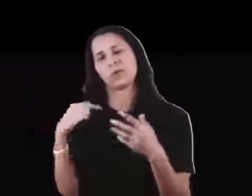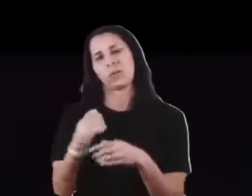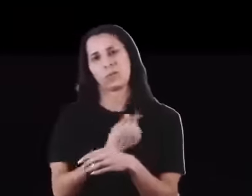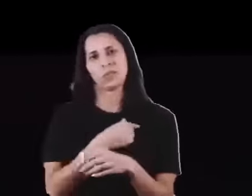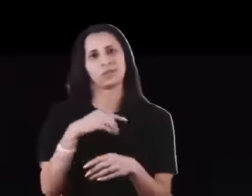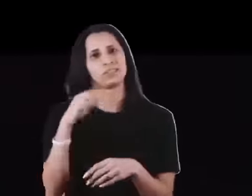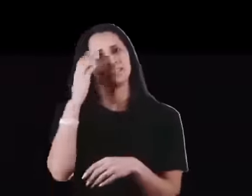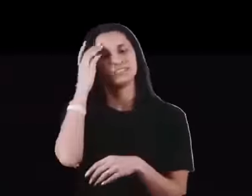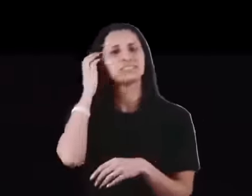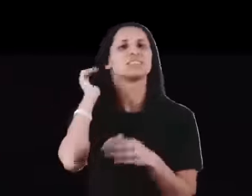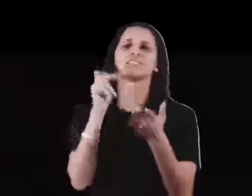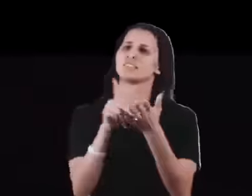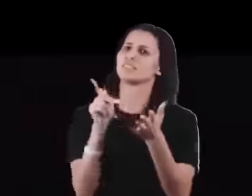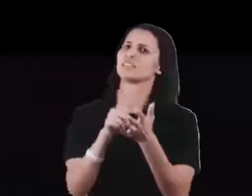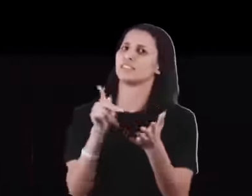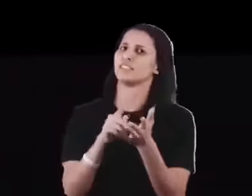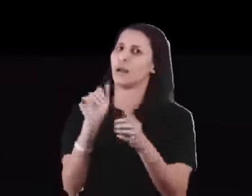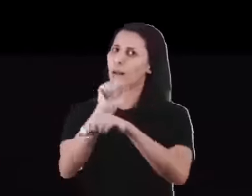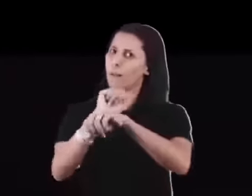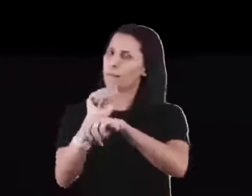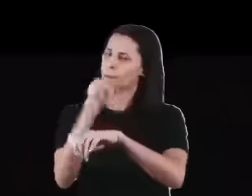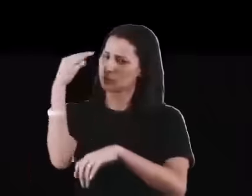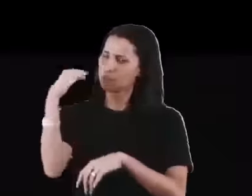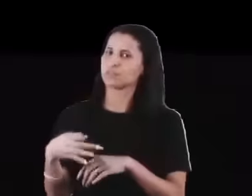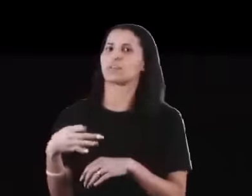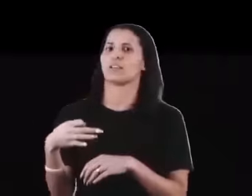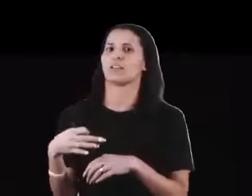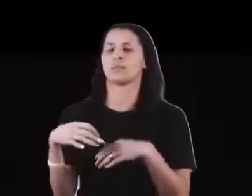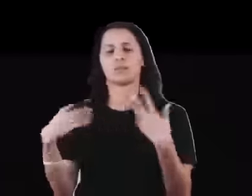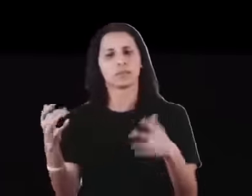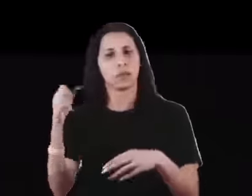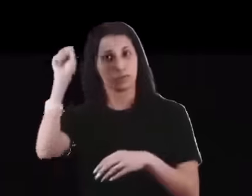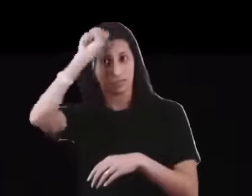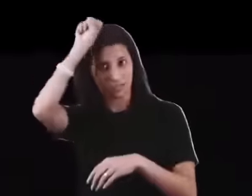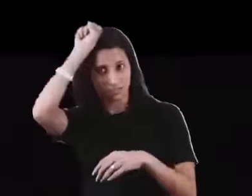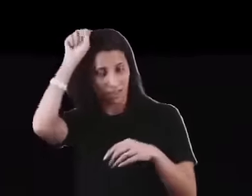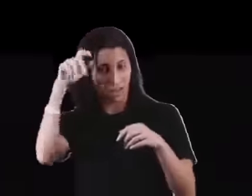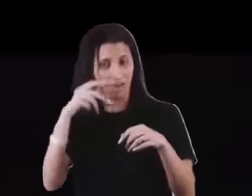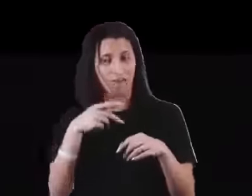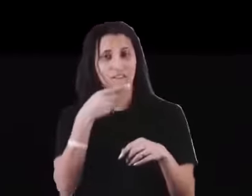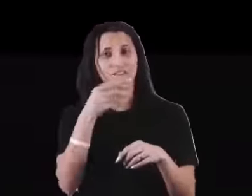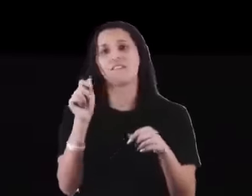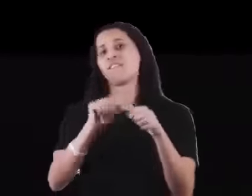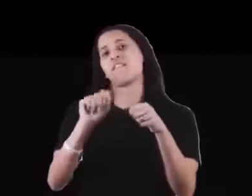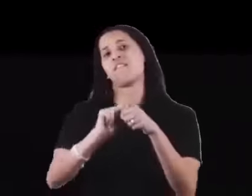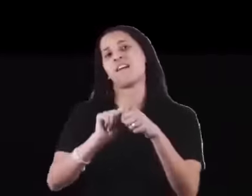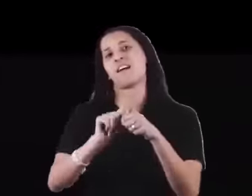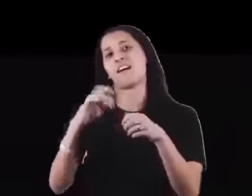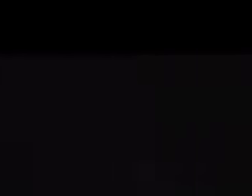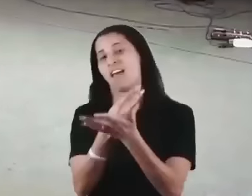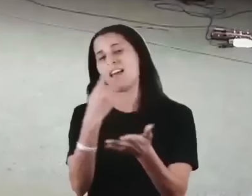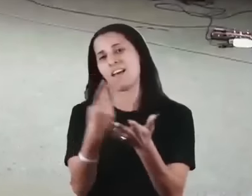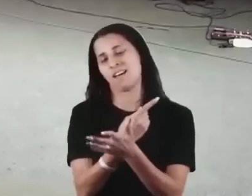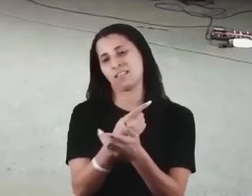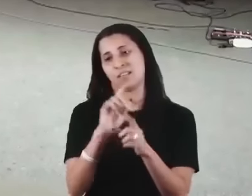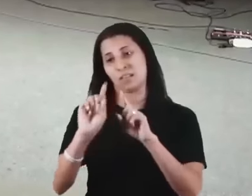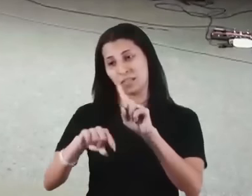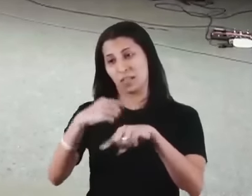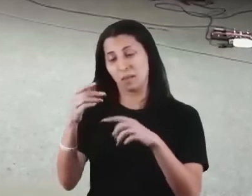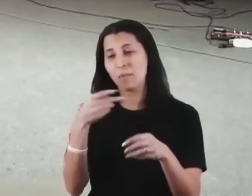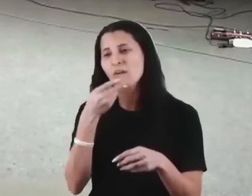sinceramente nessa hora eu vou defender Abraão a faz a doidice e depois disse assim a culpa é sua branco para minha não